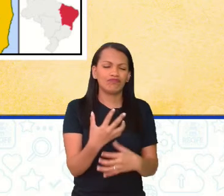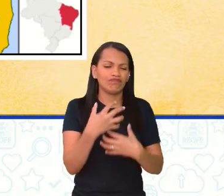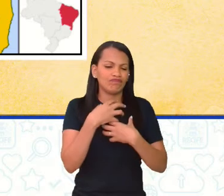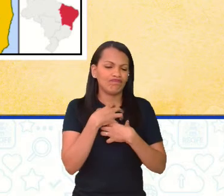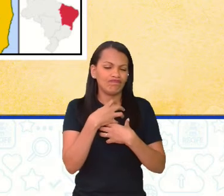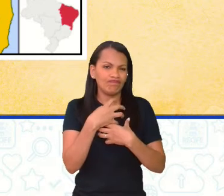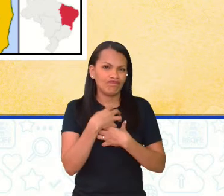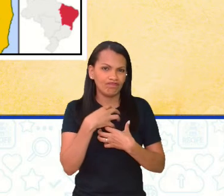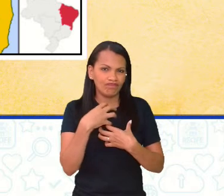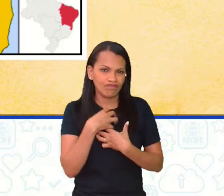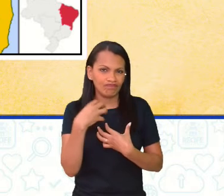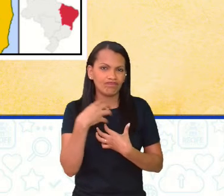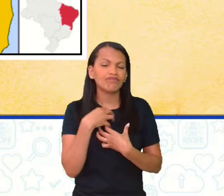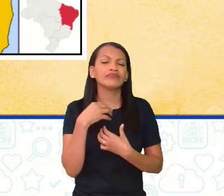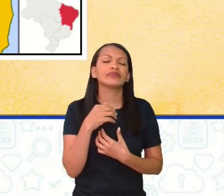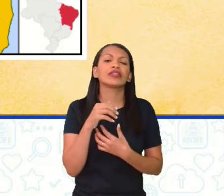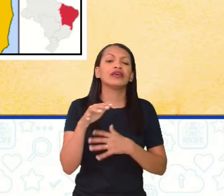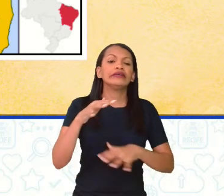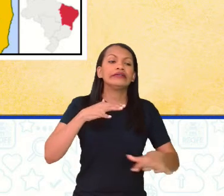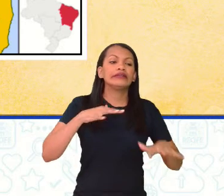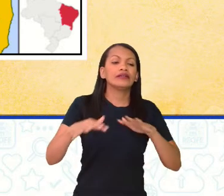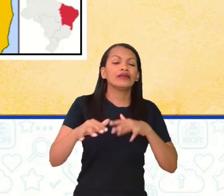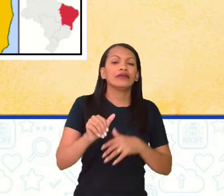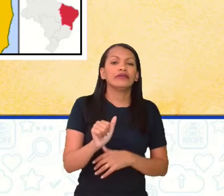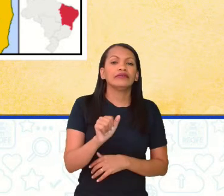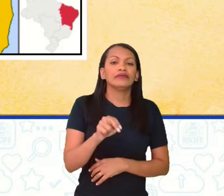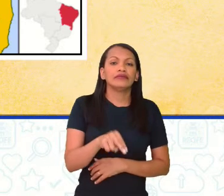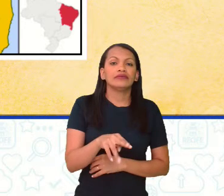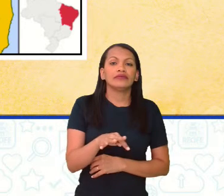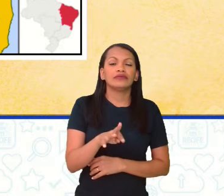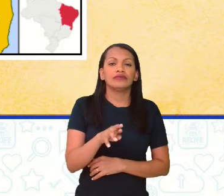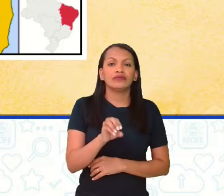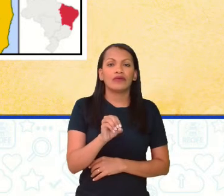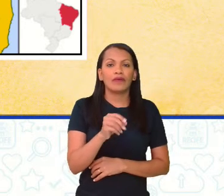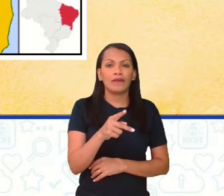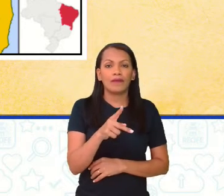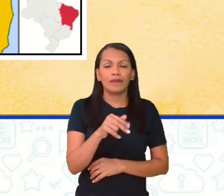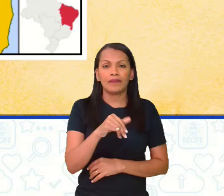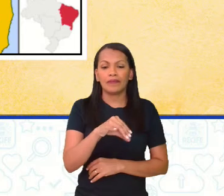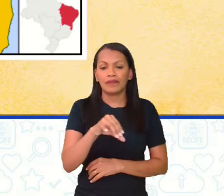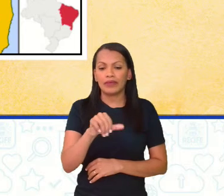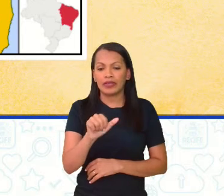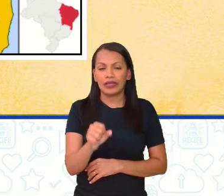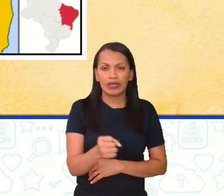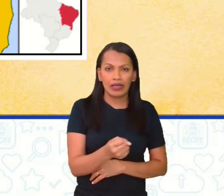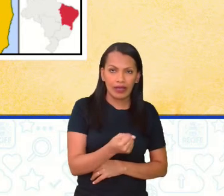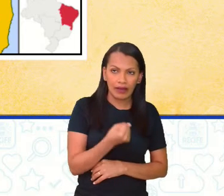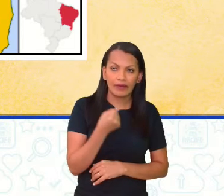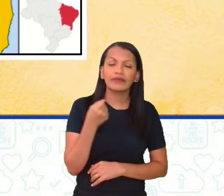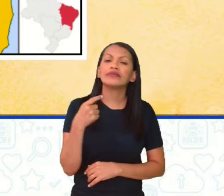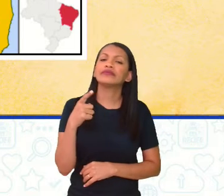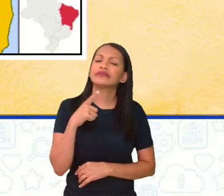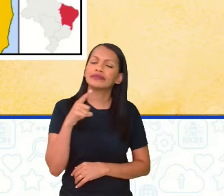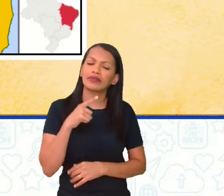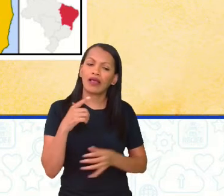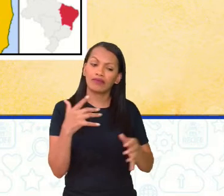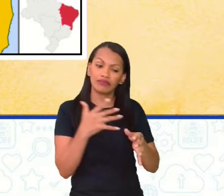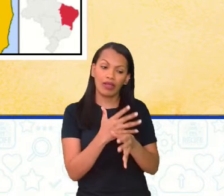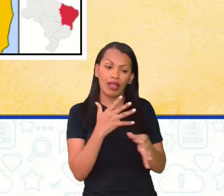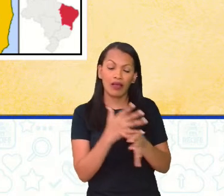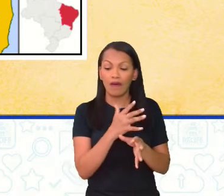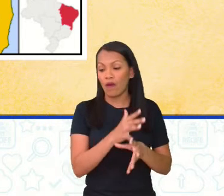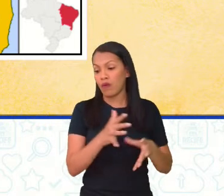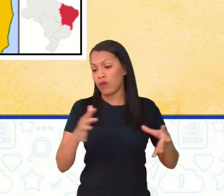essas ações antrópicas, né, com as ações do homem. Aí já vem o quê, né? Grandes centros urbanos,